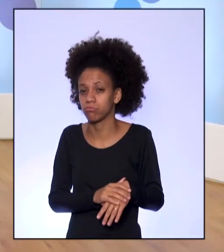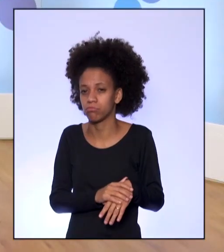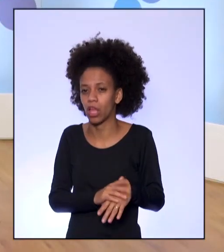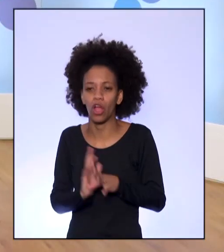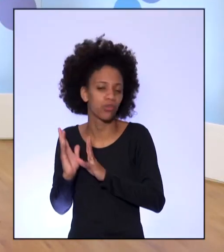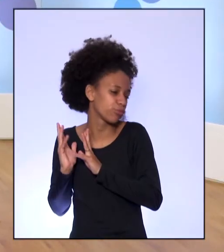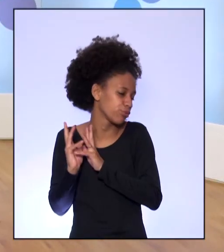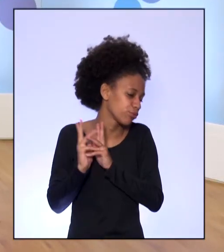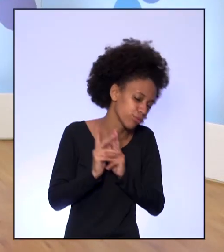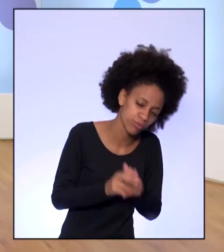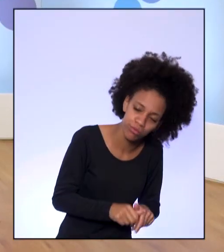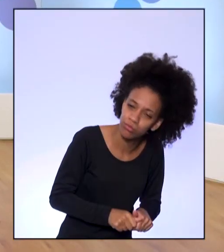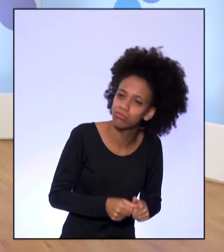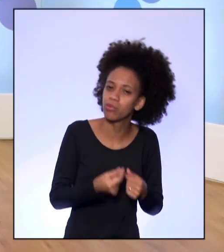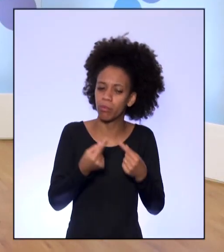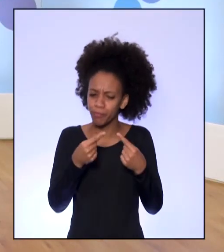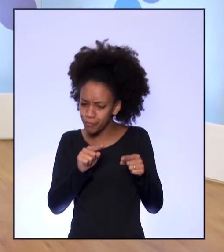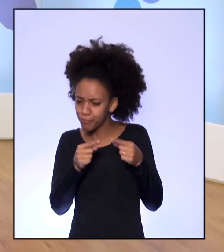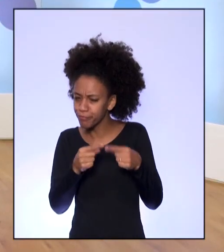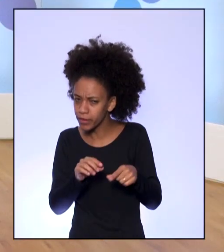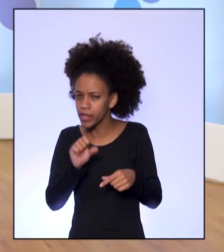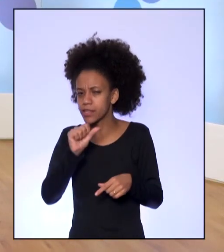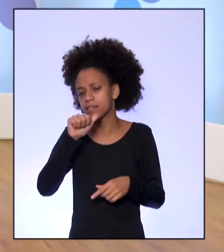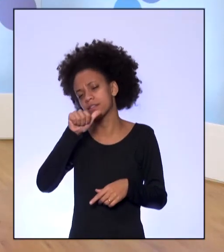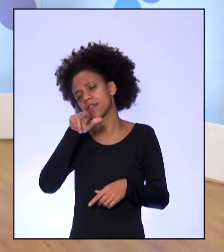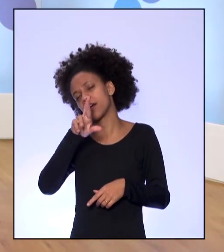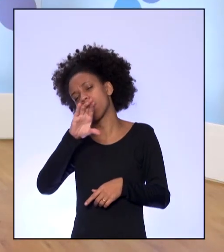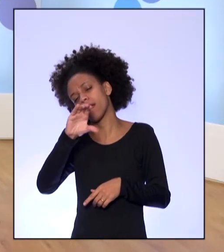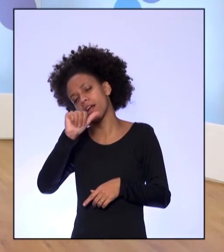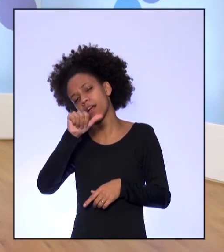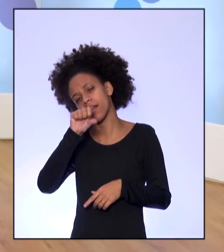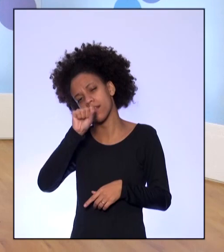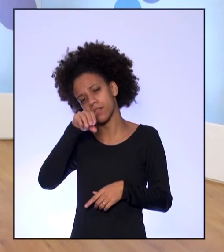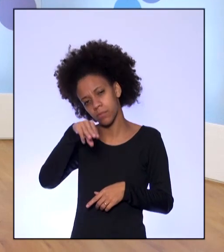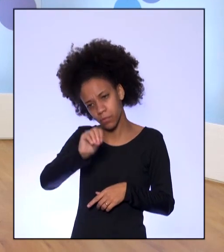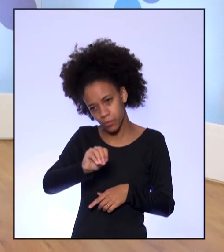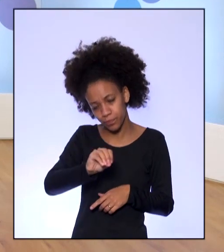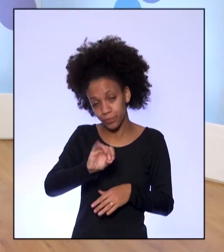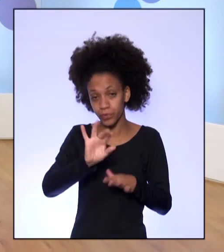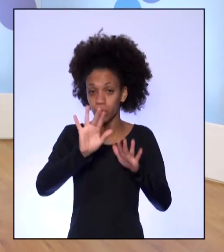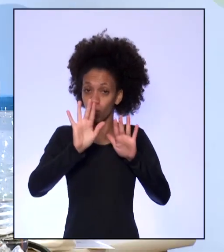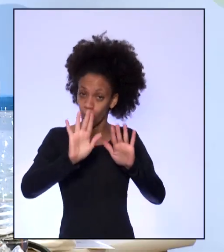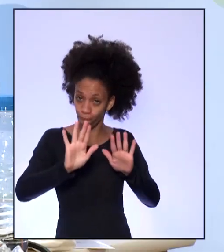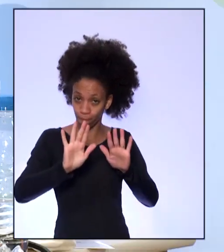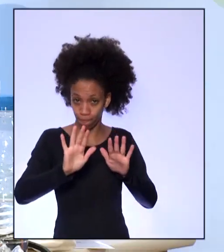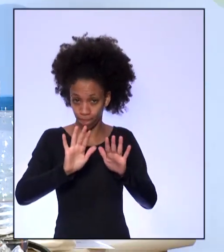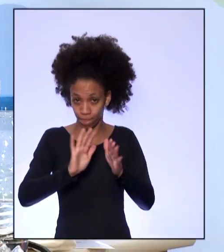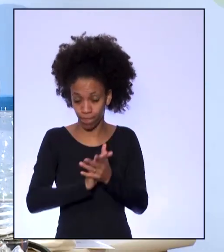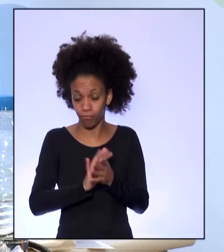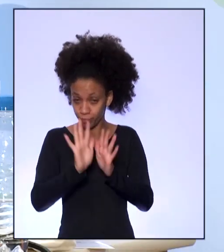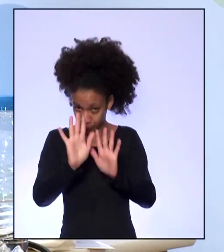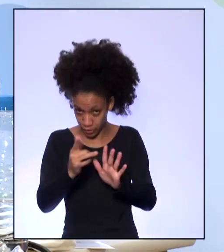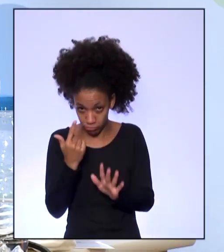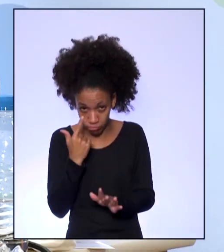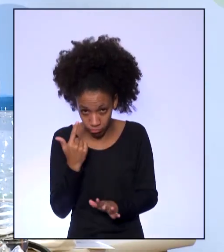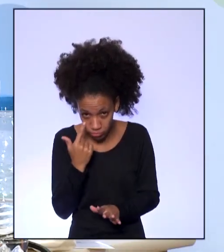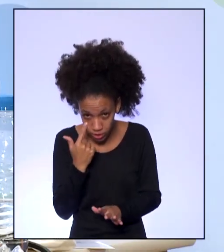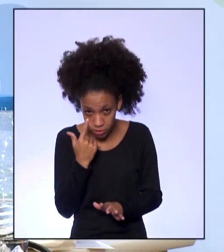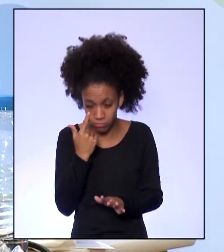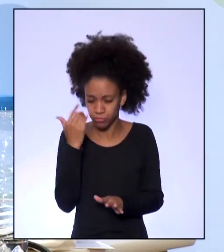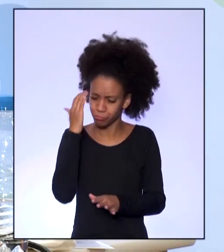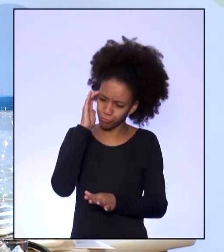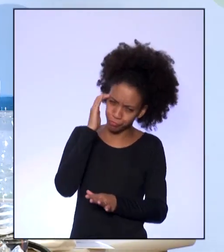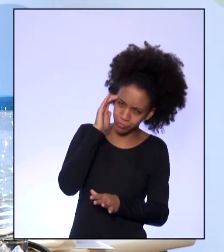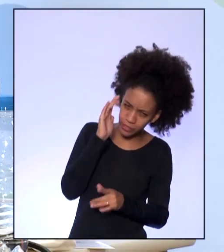sarcasmo. No sarcasmo, exatamente. No humor. Humor e sarcasmo. Humor e ironia. Gente, olha só. Vamos lá, vamos tentar